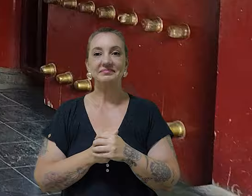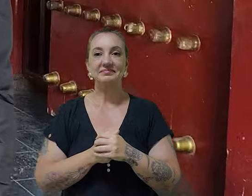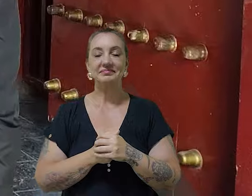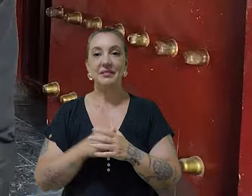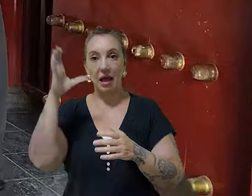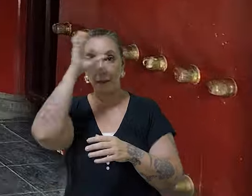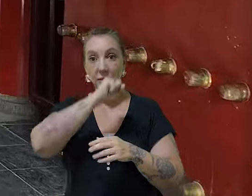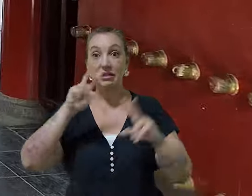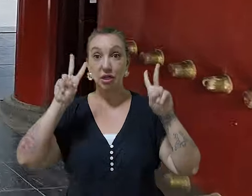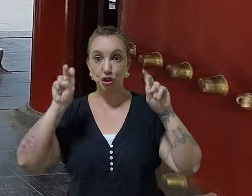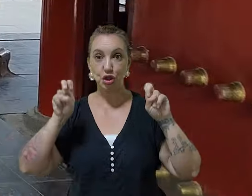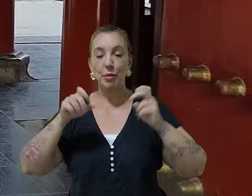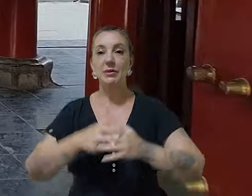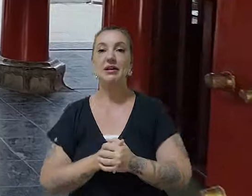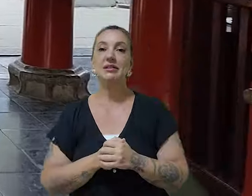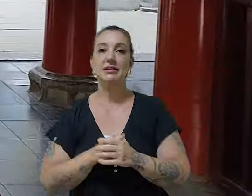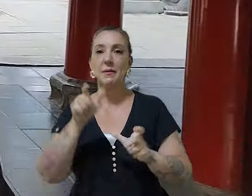vai aprender sobre.